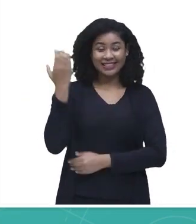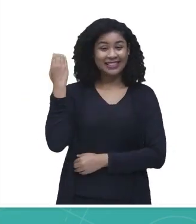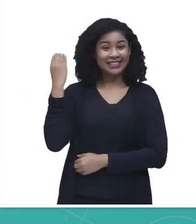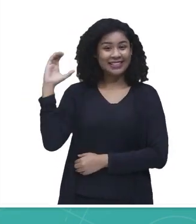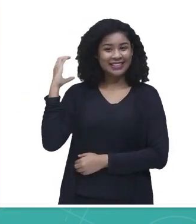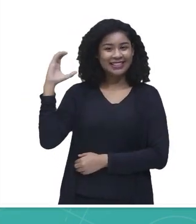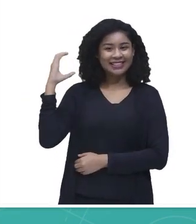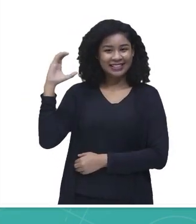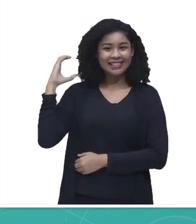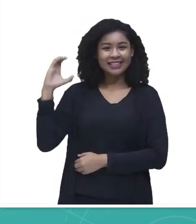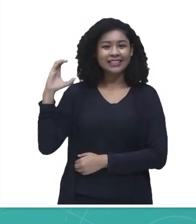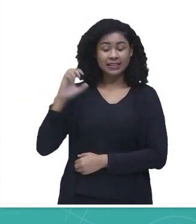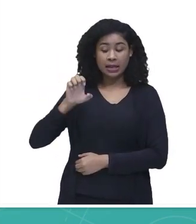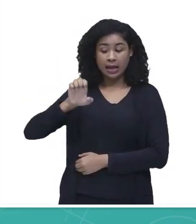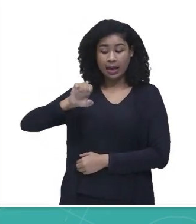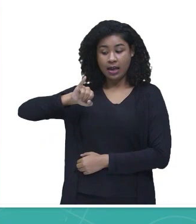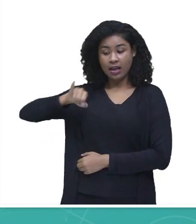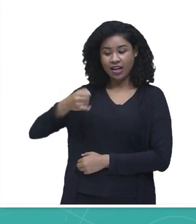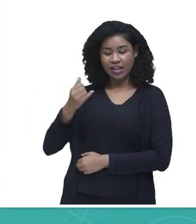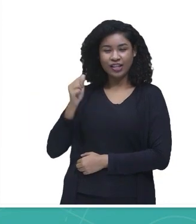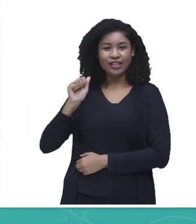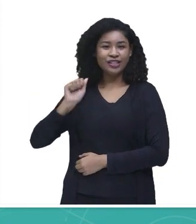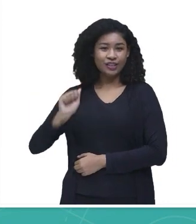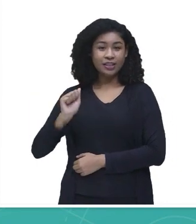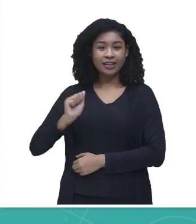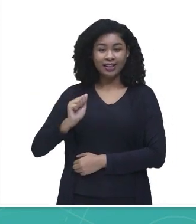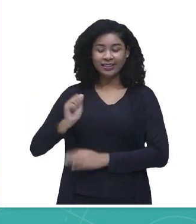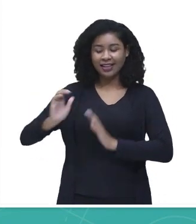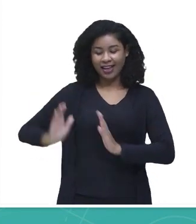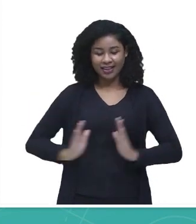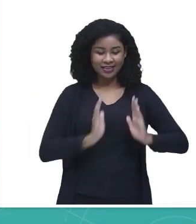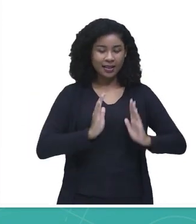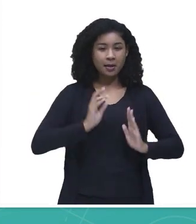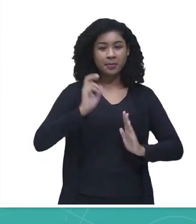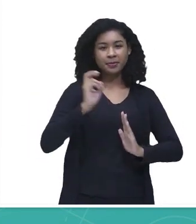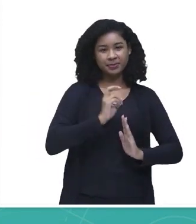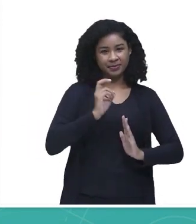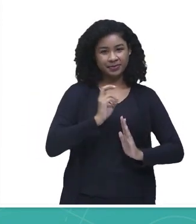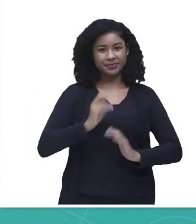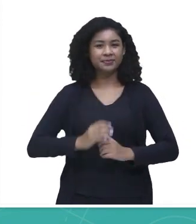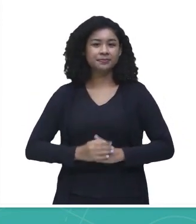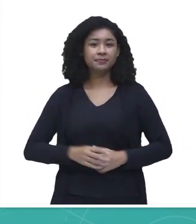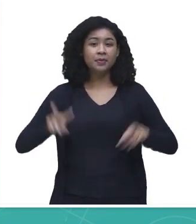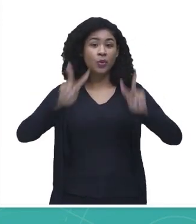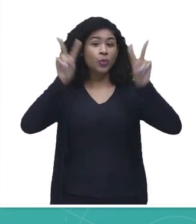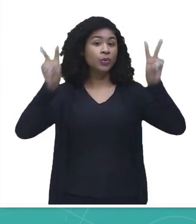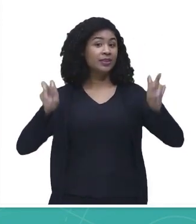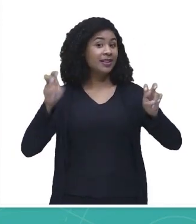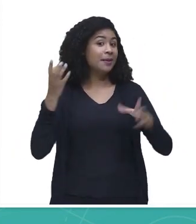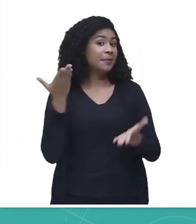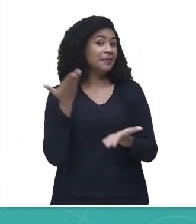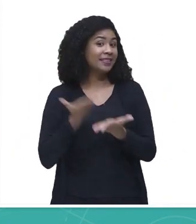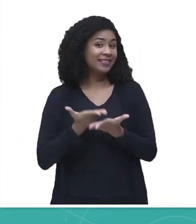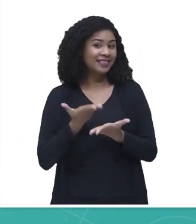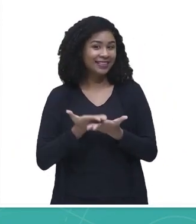EJA Ensino Fundamental, quinta etapa, tá bom? E o tema da nossa aula de hoje,